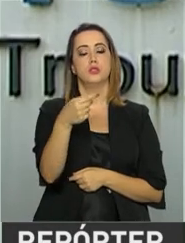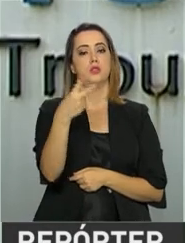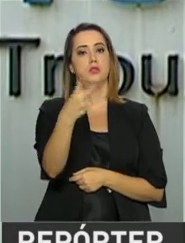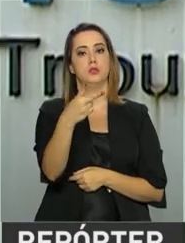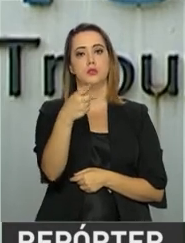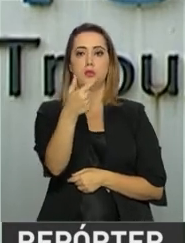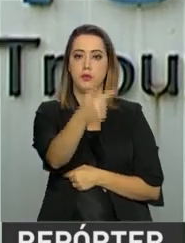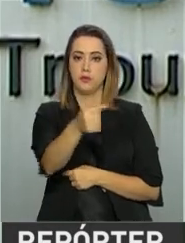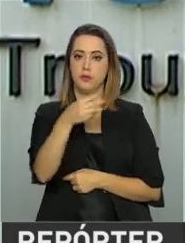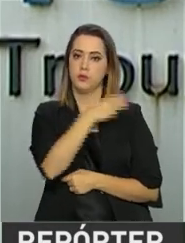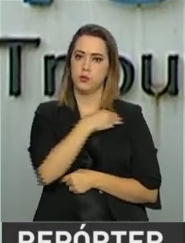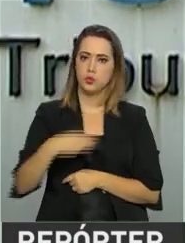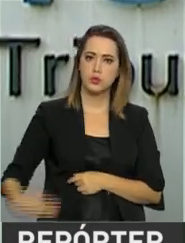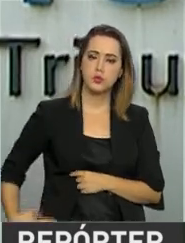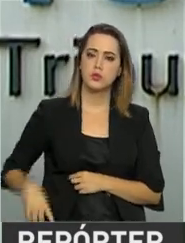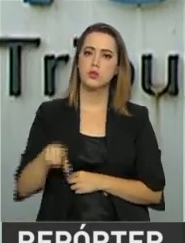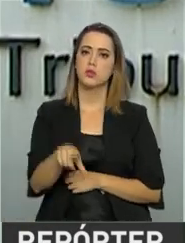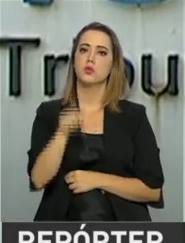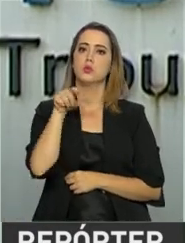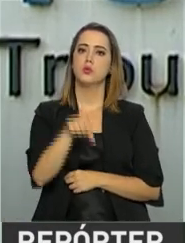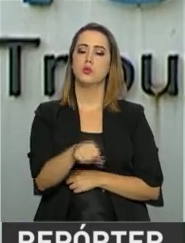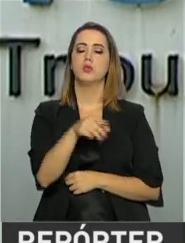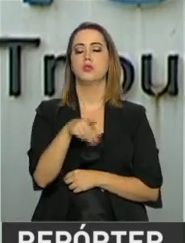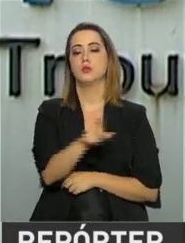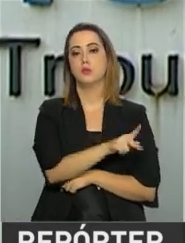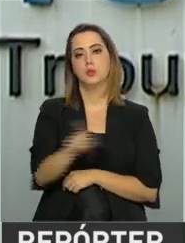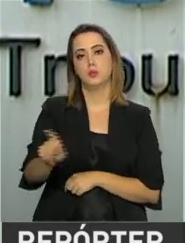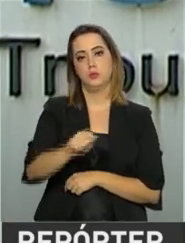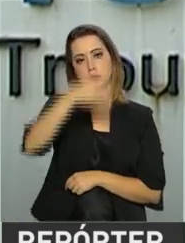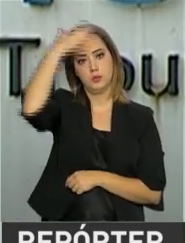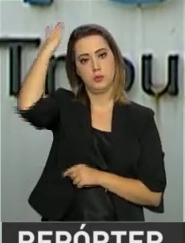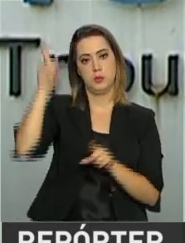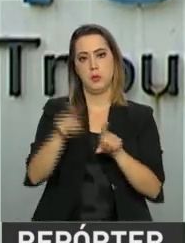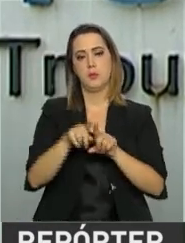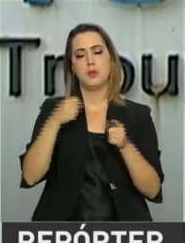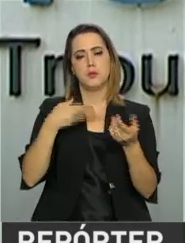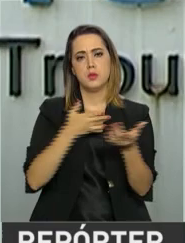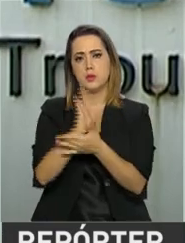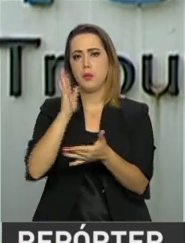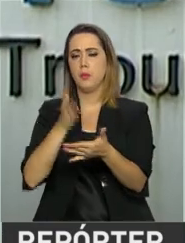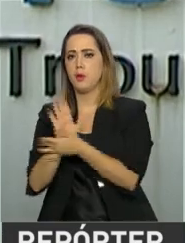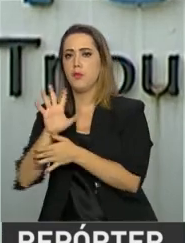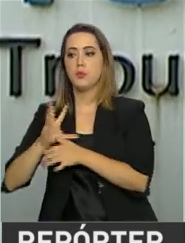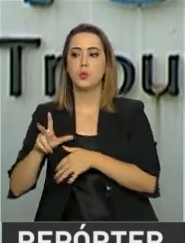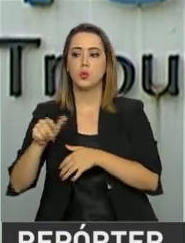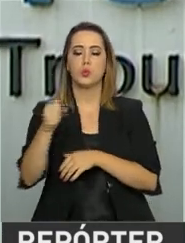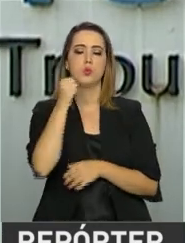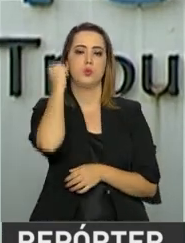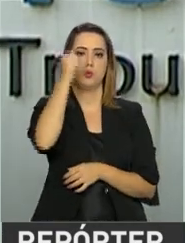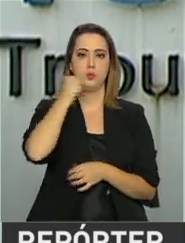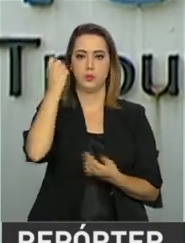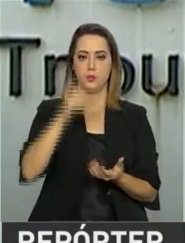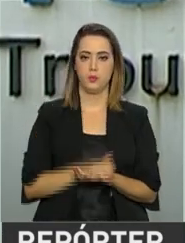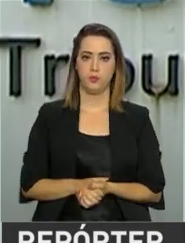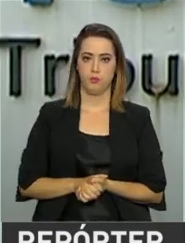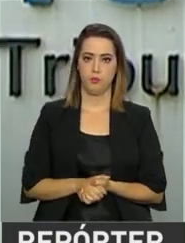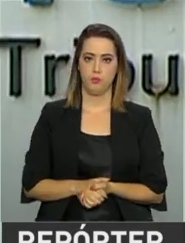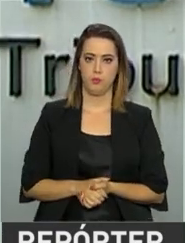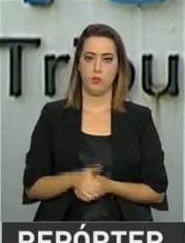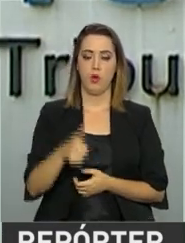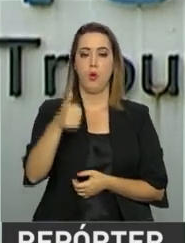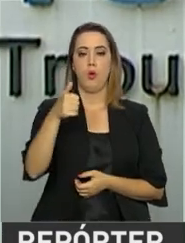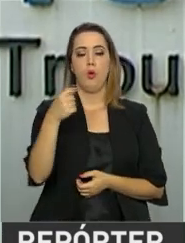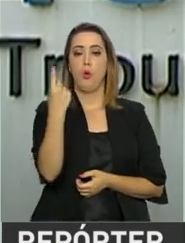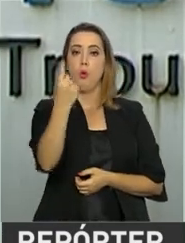presidente da república mas têm de ser aprovados por maioria absoluta dos senadores no senado um quinto